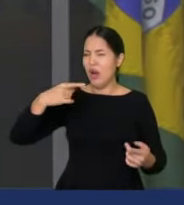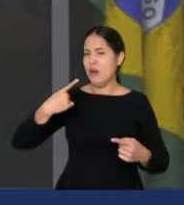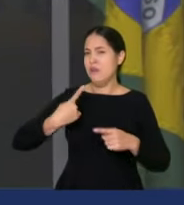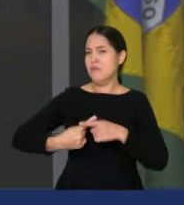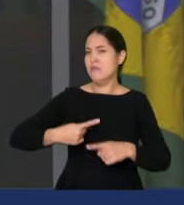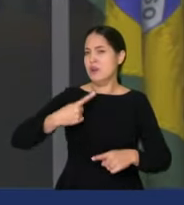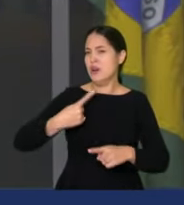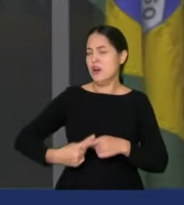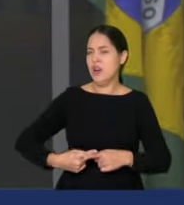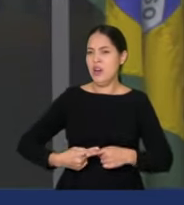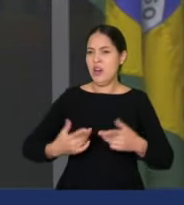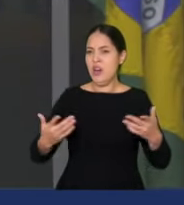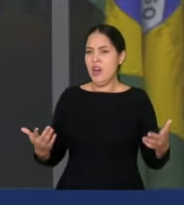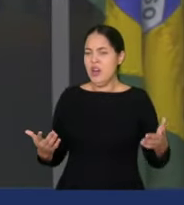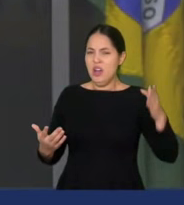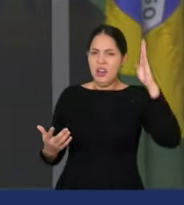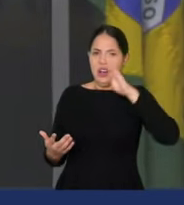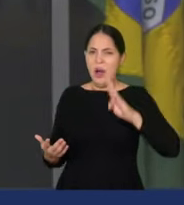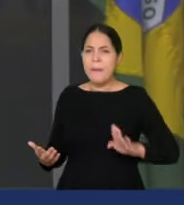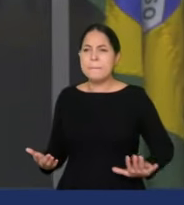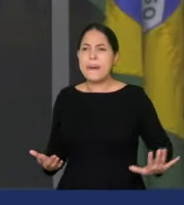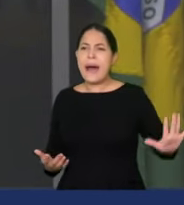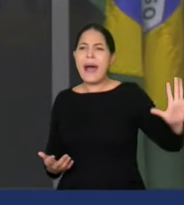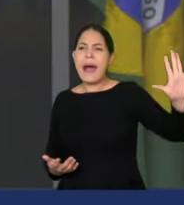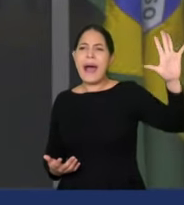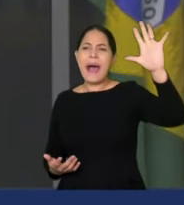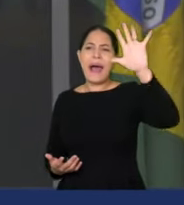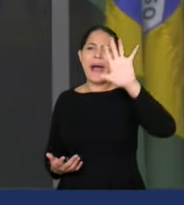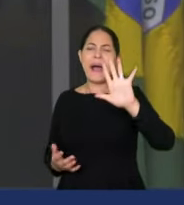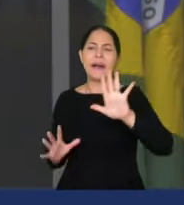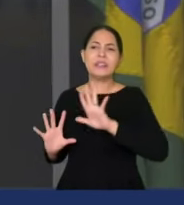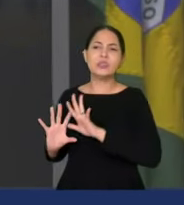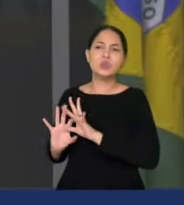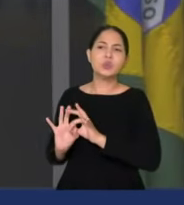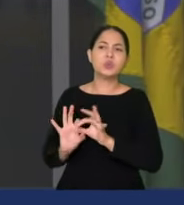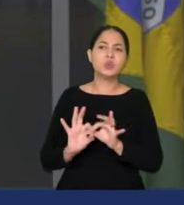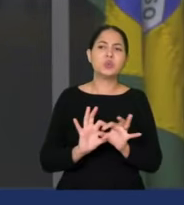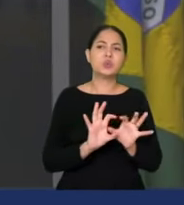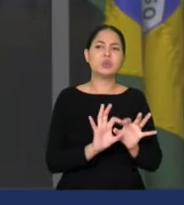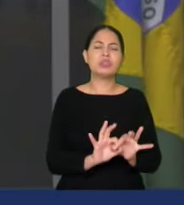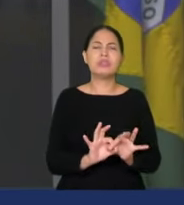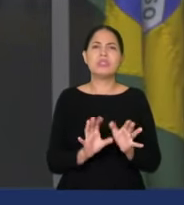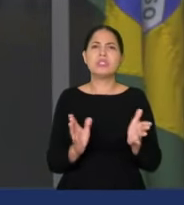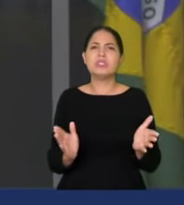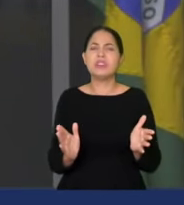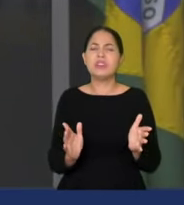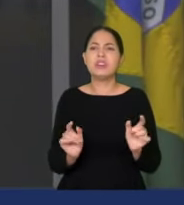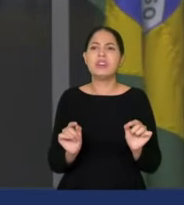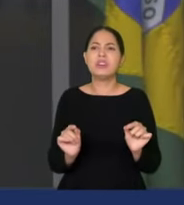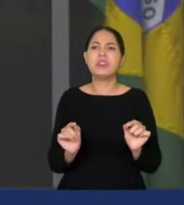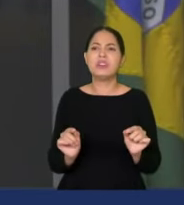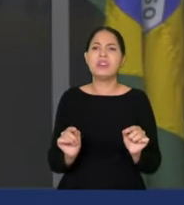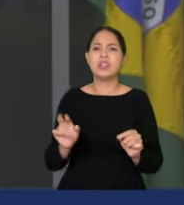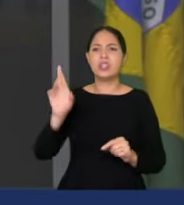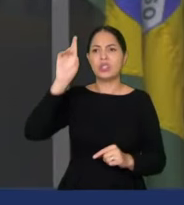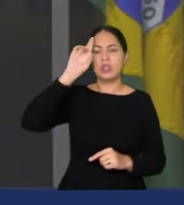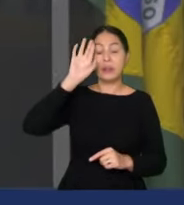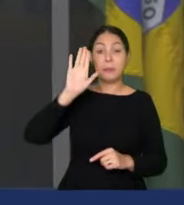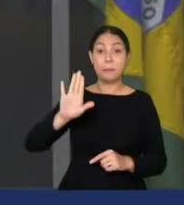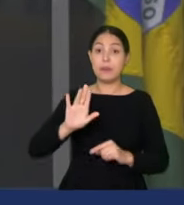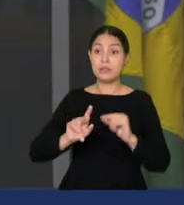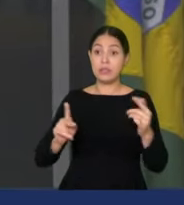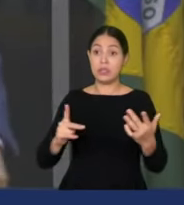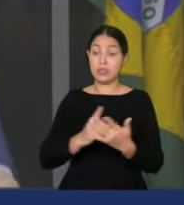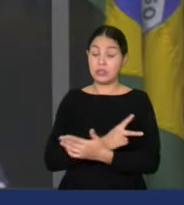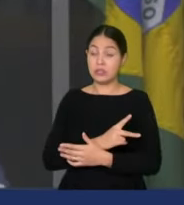difusa aí pelo Brasil inteiro, colocada justamente por quem quebrou a Petrobras.